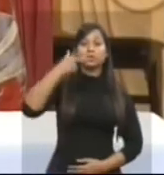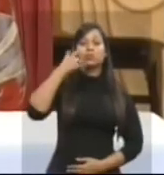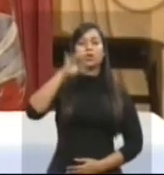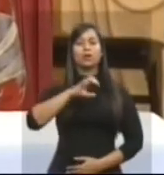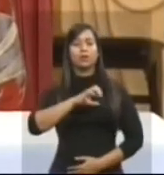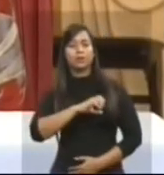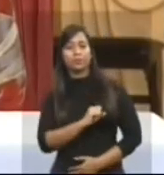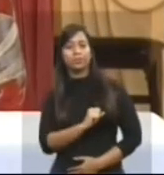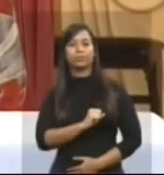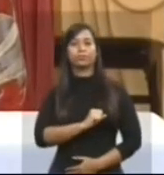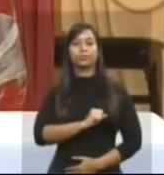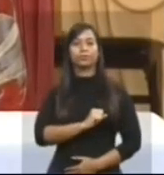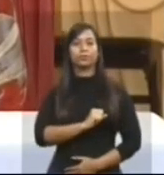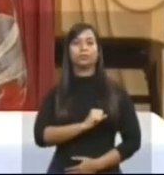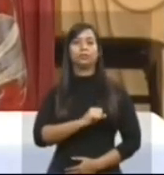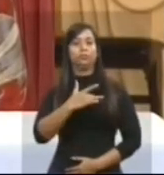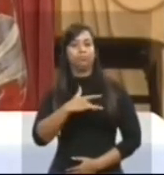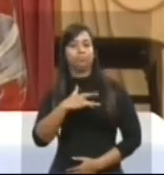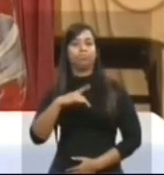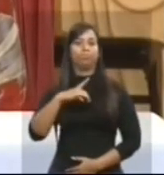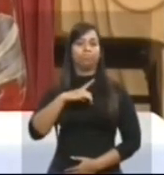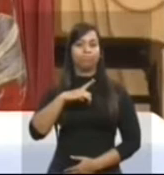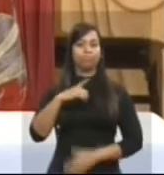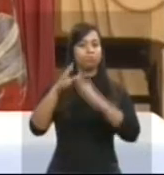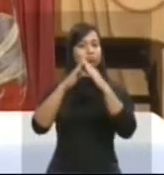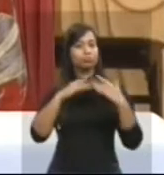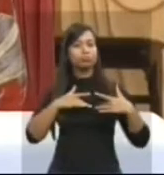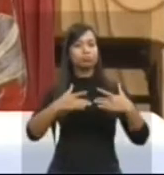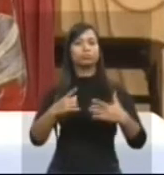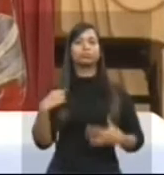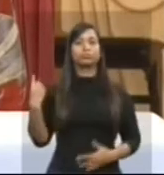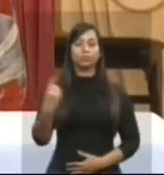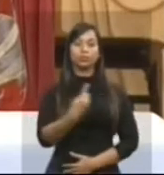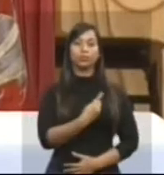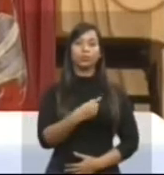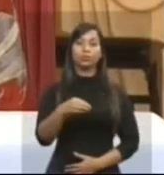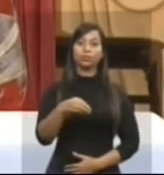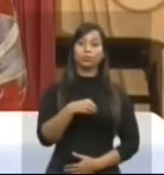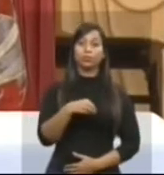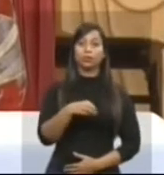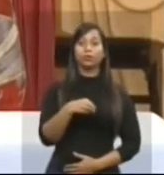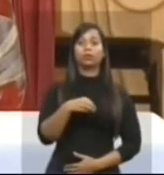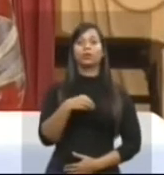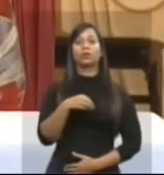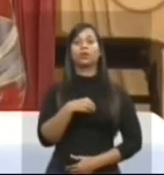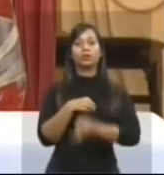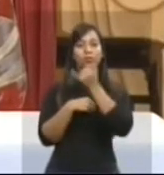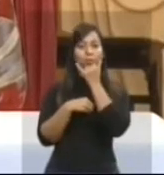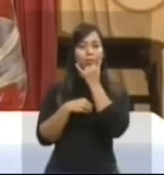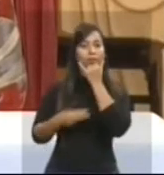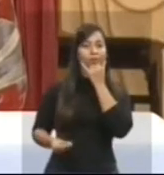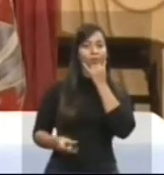Pai amoroso, rico em misericórdia, tenha compaixão de nós, perdoe os